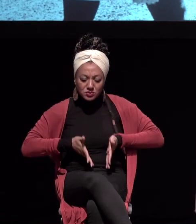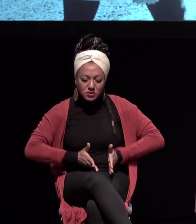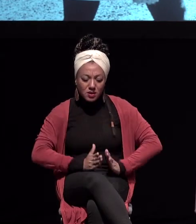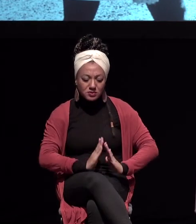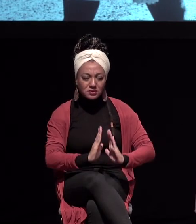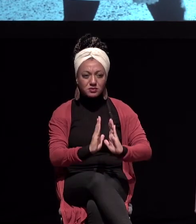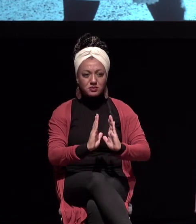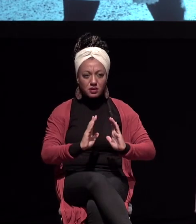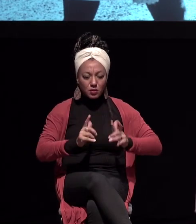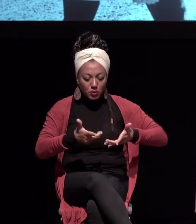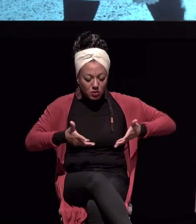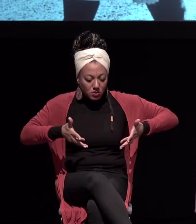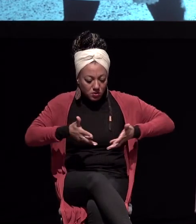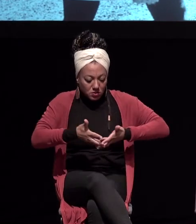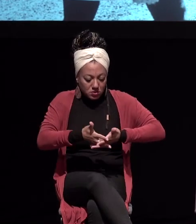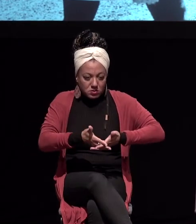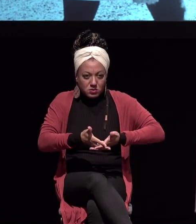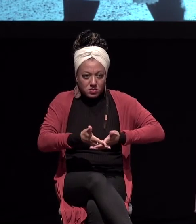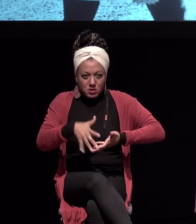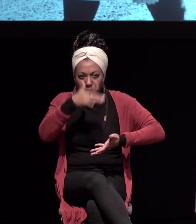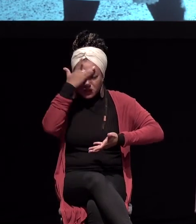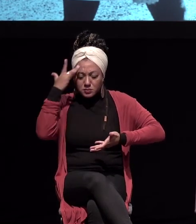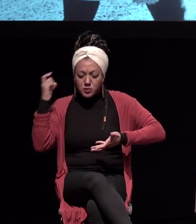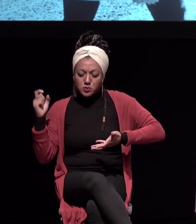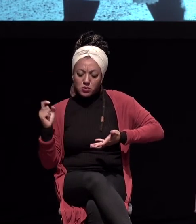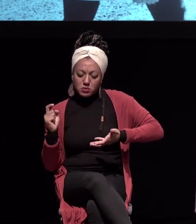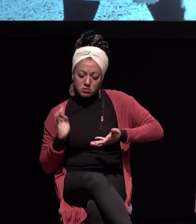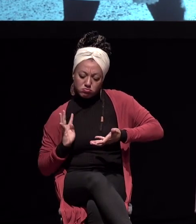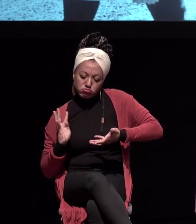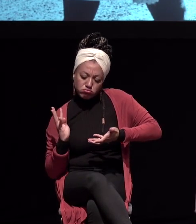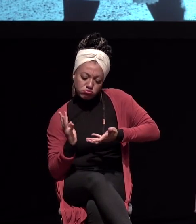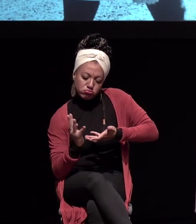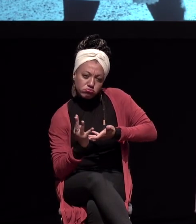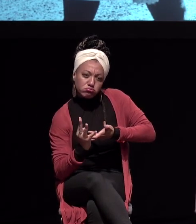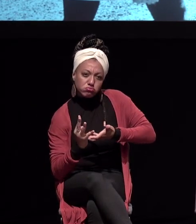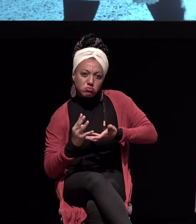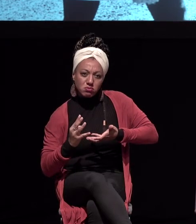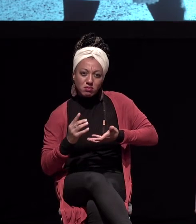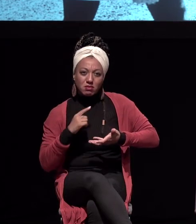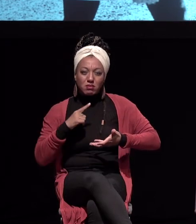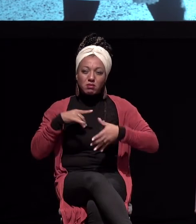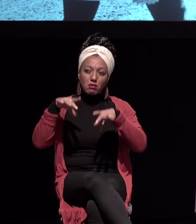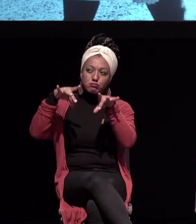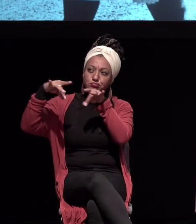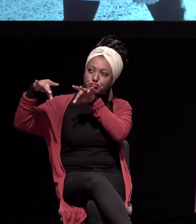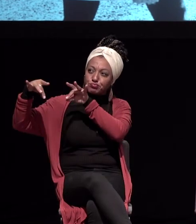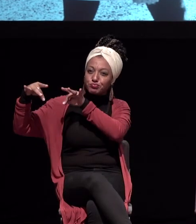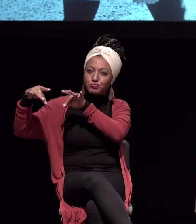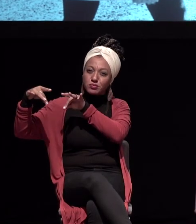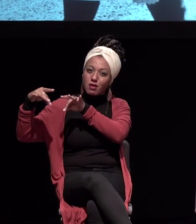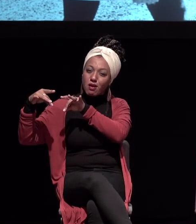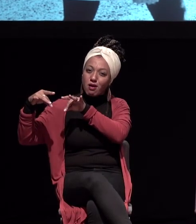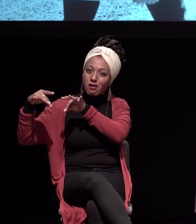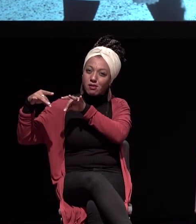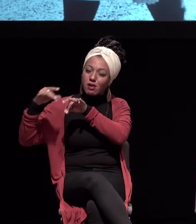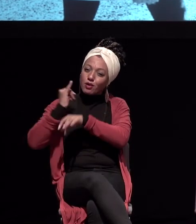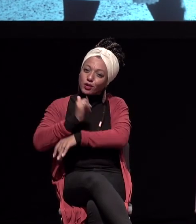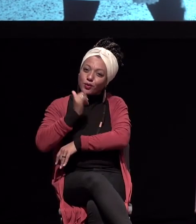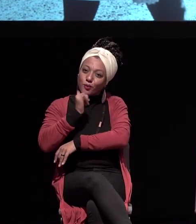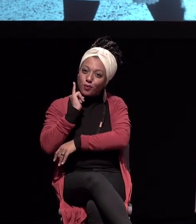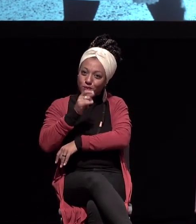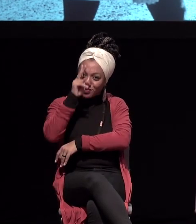gente em volta, com as pessoas do povo, com roupinha estendida no varal, né, para contar um pouco sobre